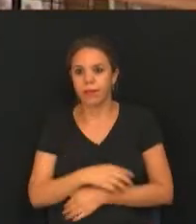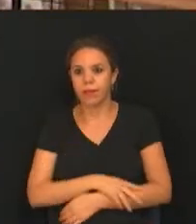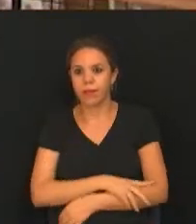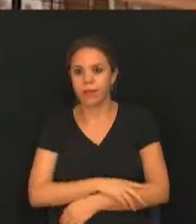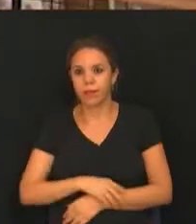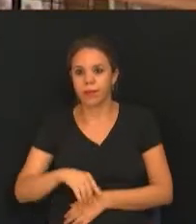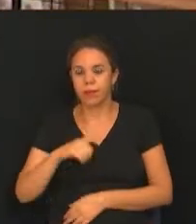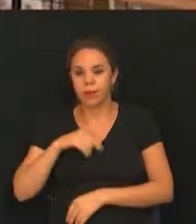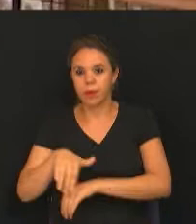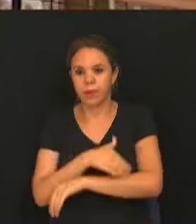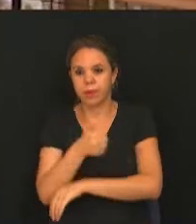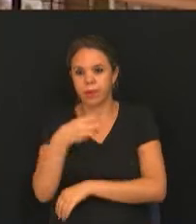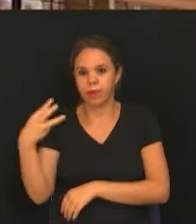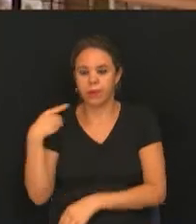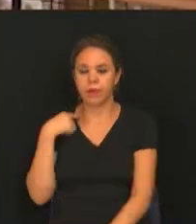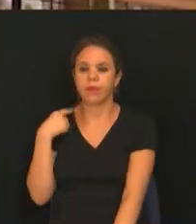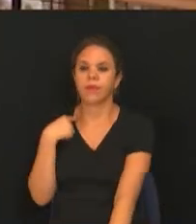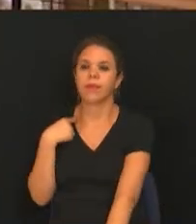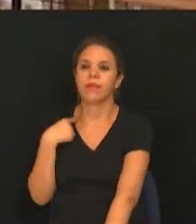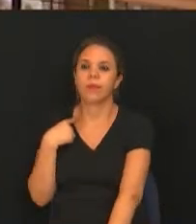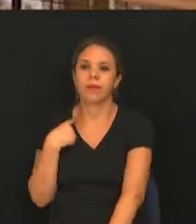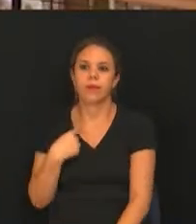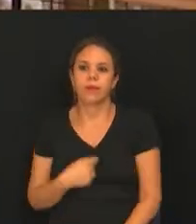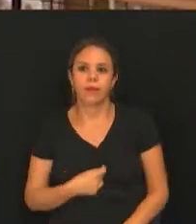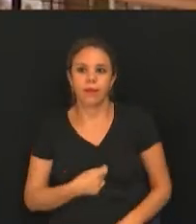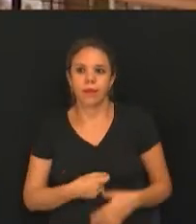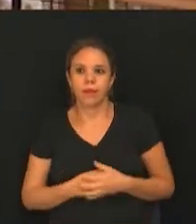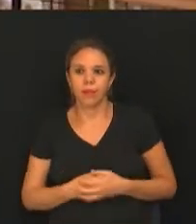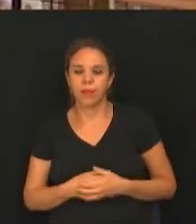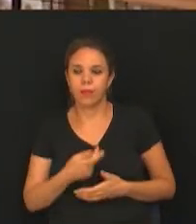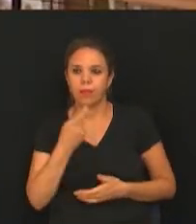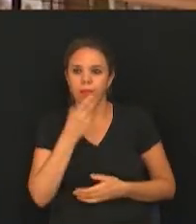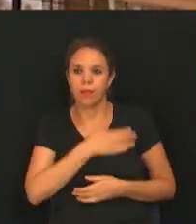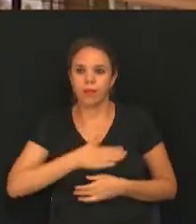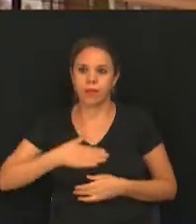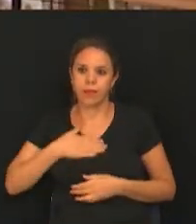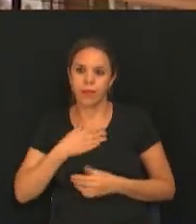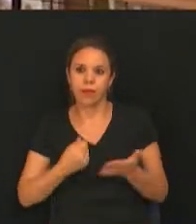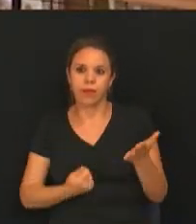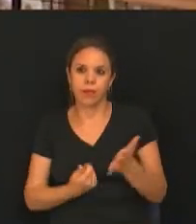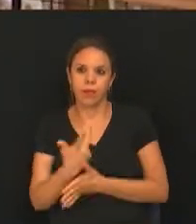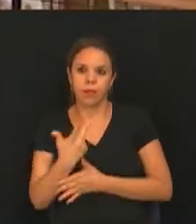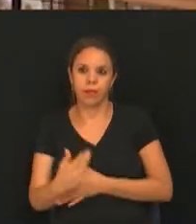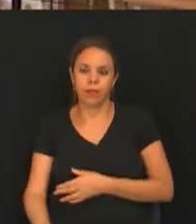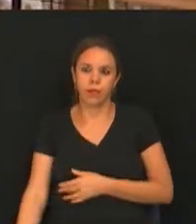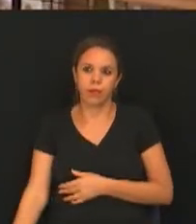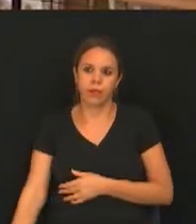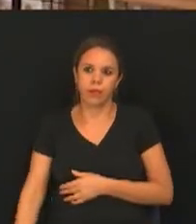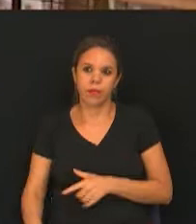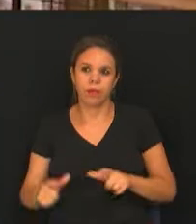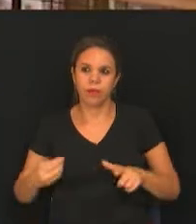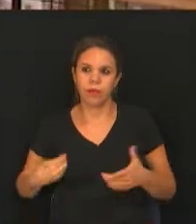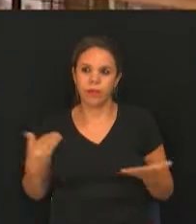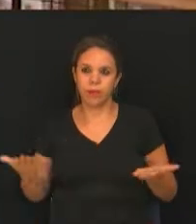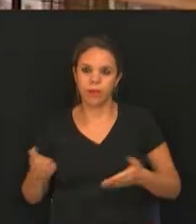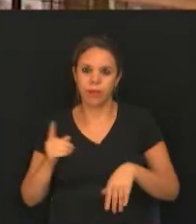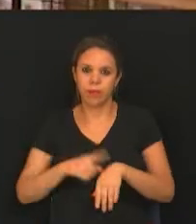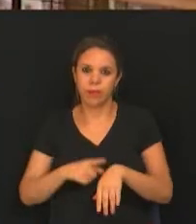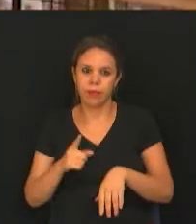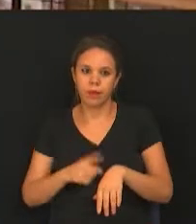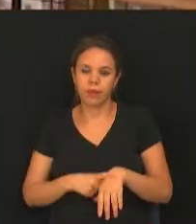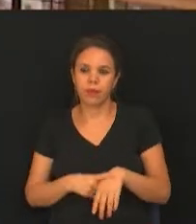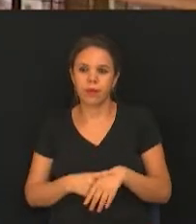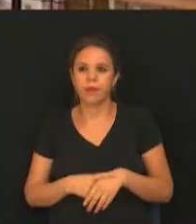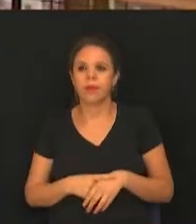Rua 13 de Maio, né? Para quem, como eu disse, gosta de fazer as compras, e onde nós estamos nesse momento, que é a atual